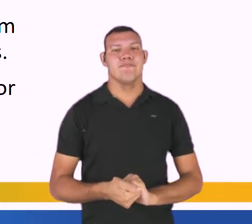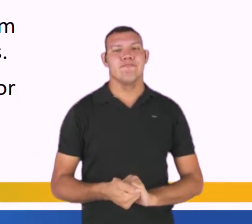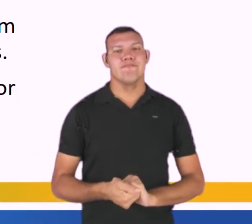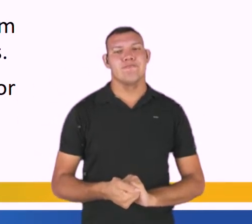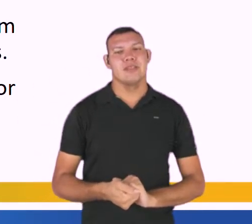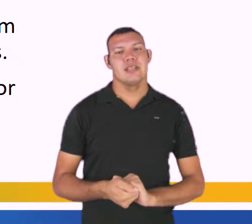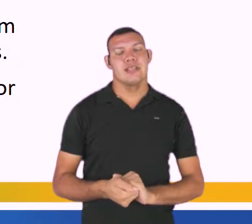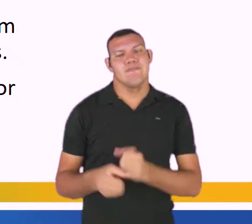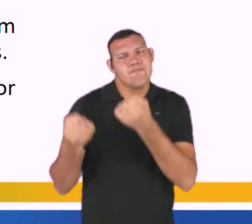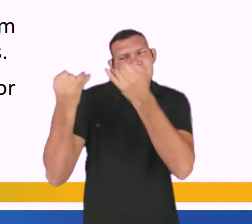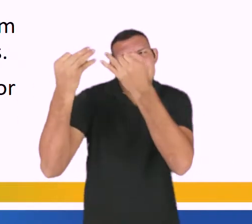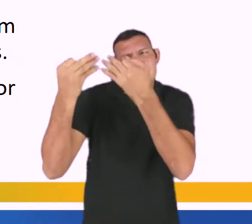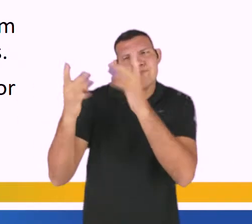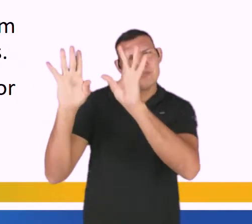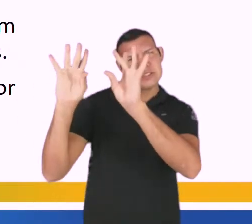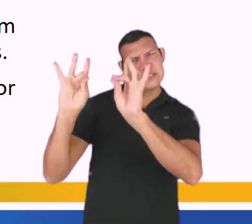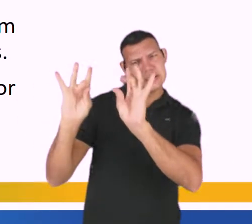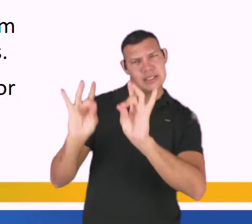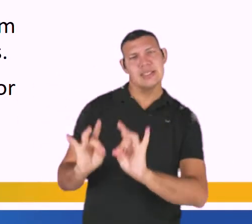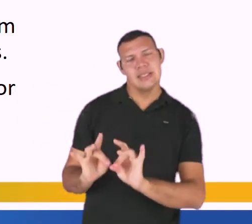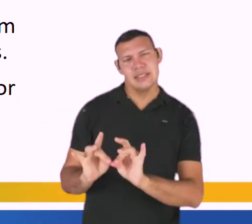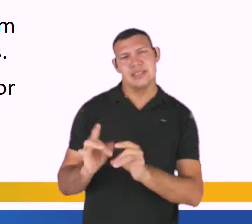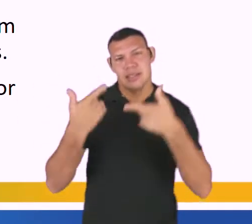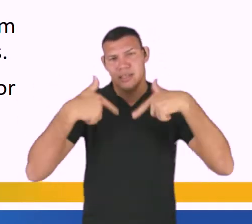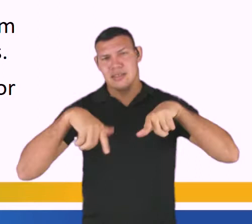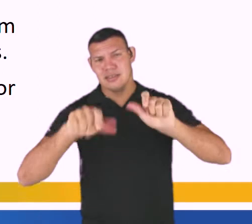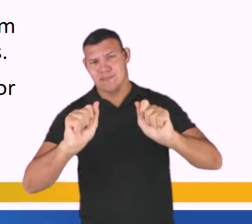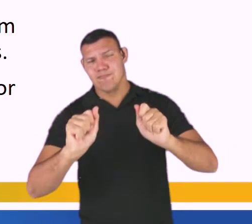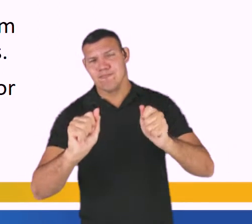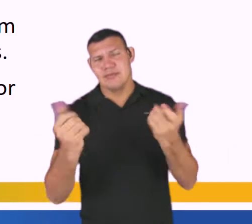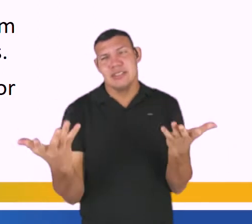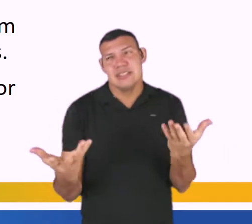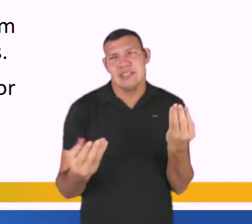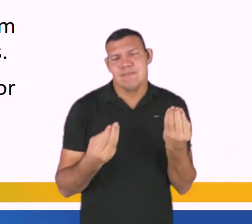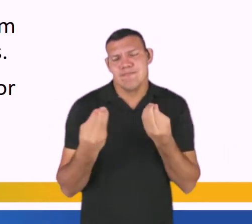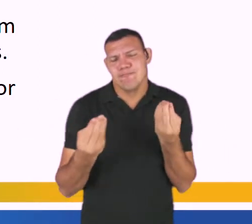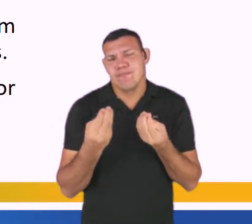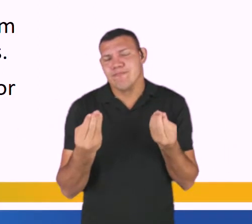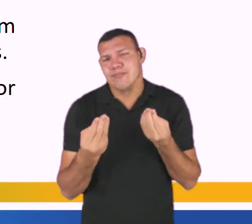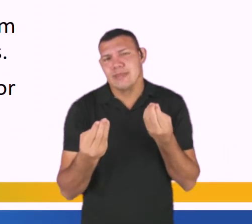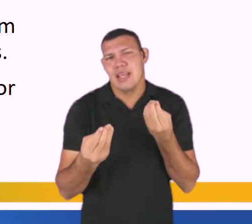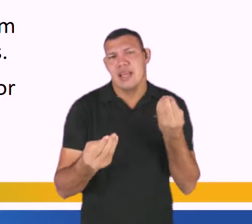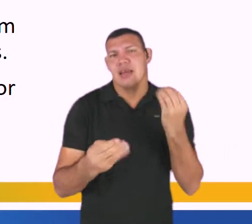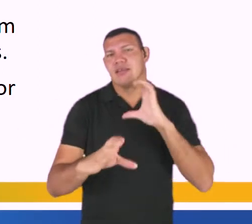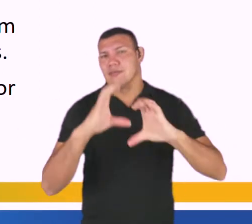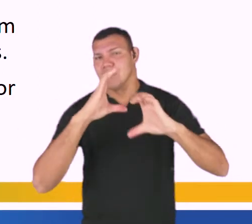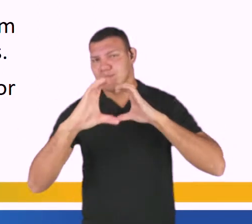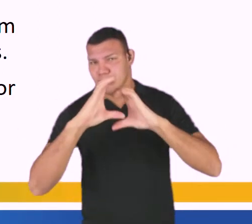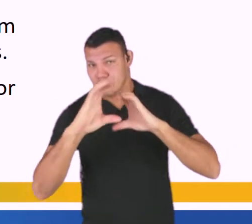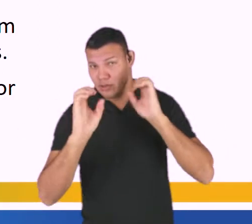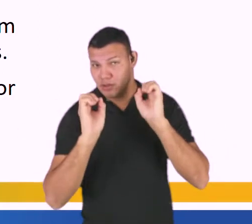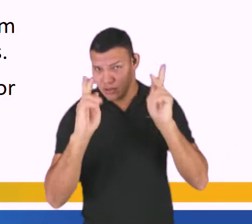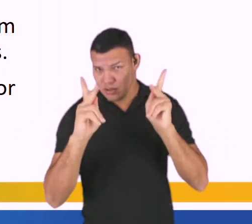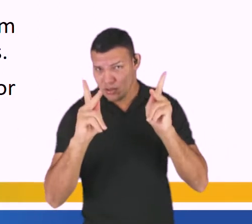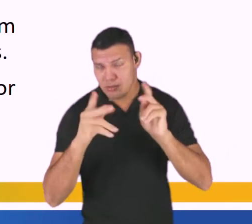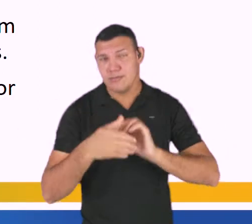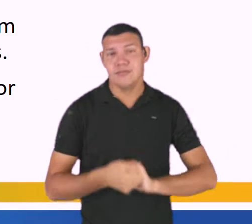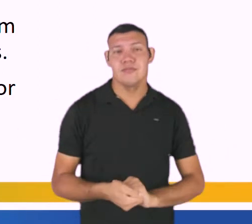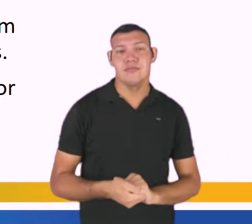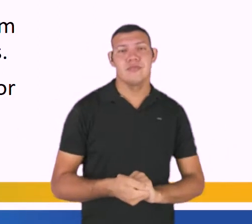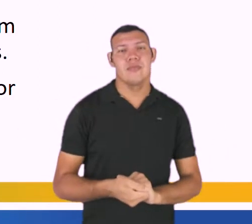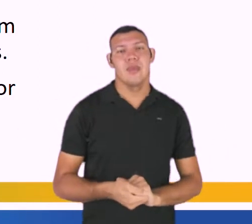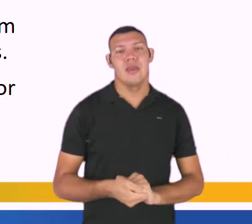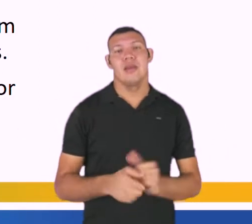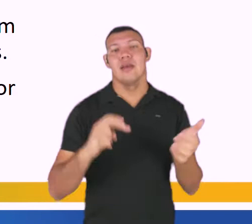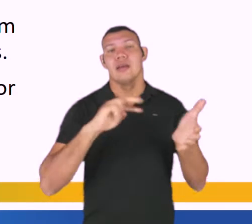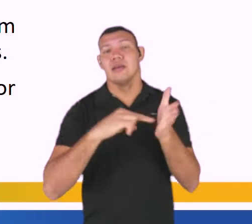essas formas de linguagem, elas são definidas como modalidades, o que dizemos, comunicativas, ok? E